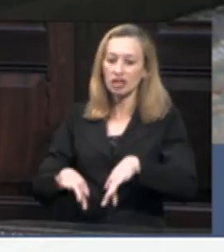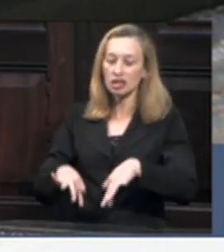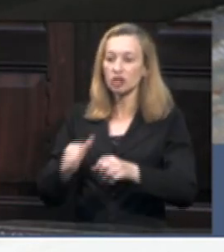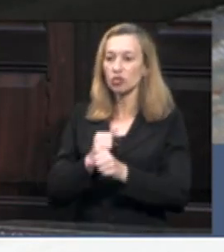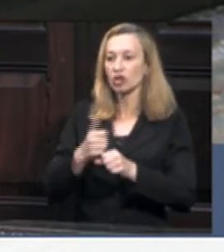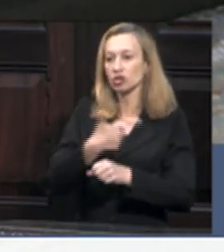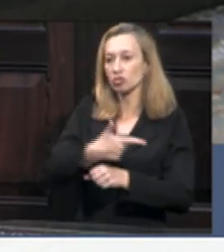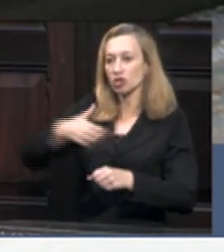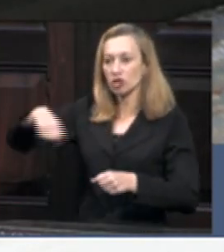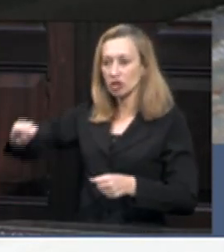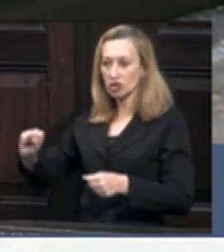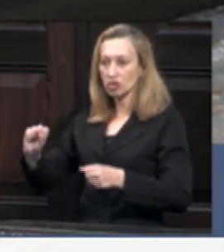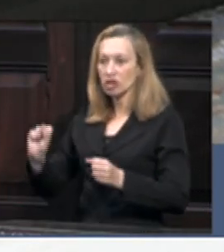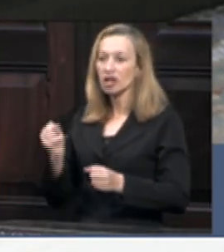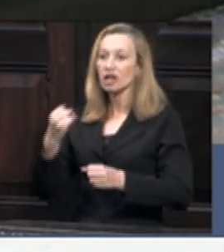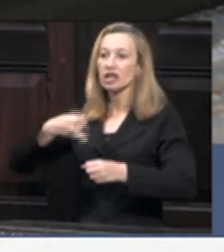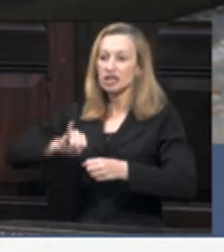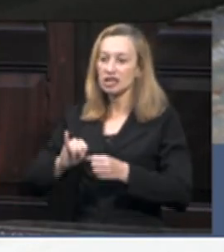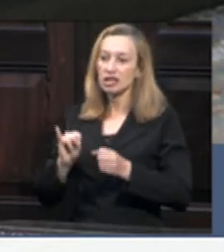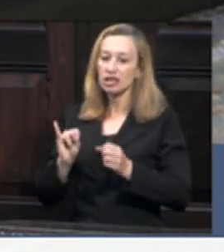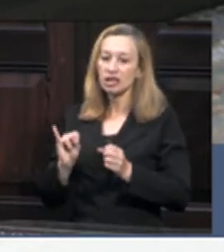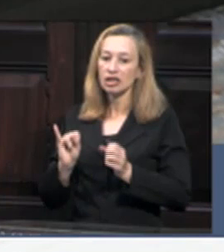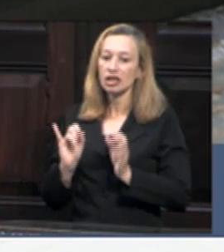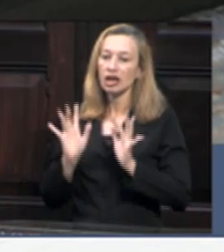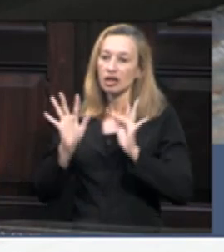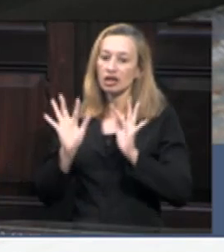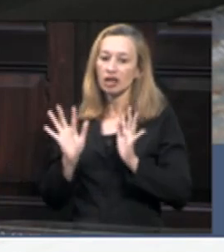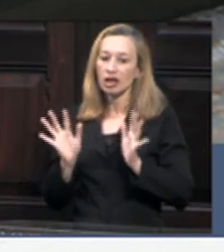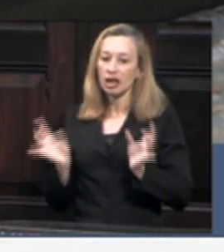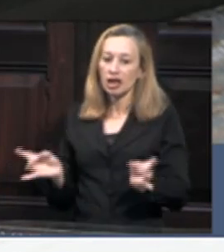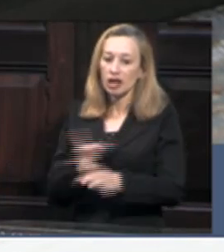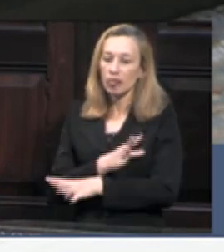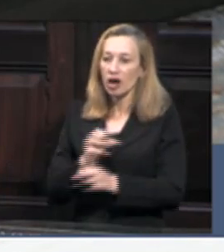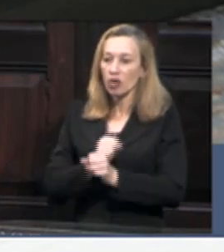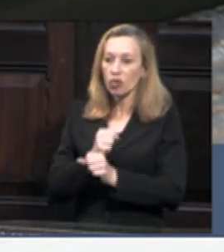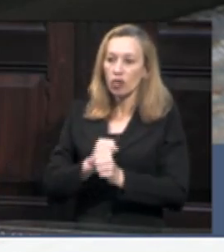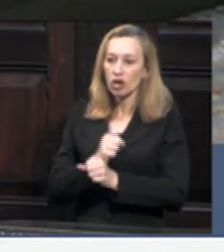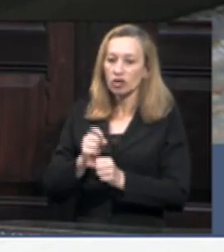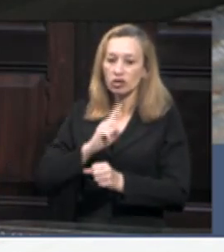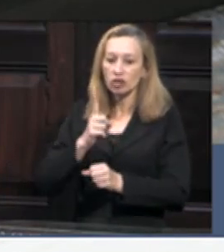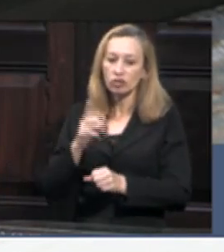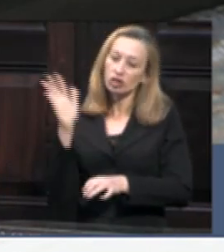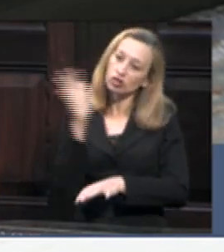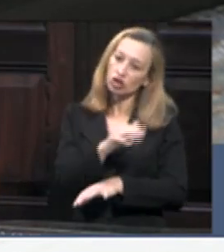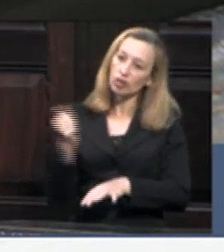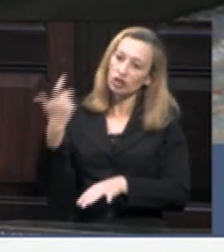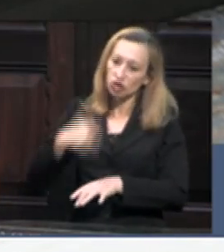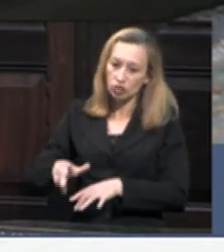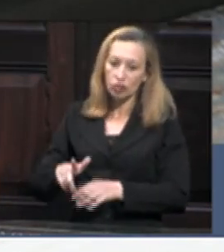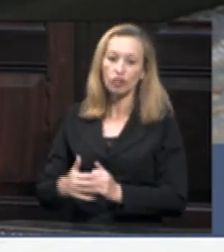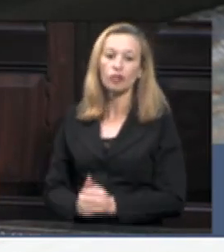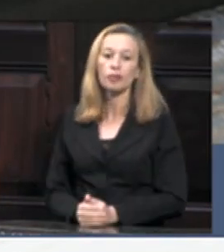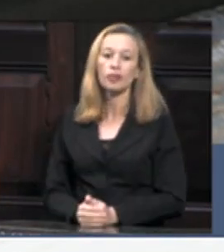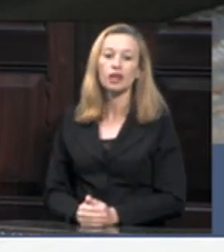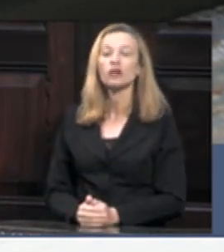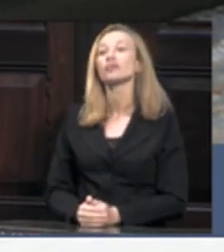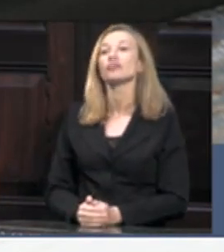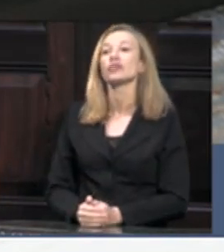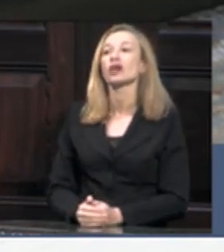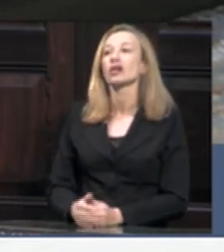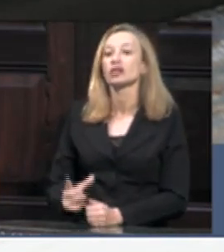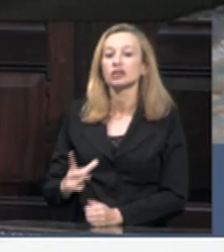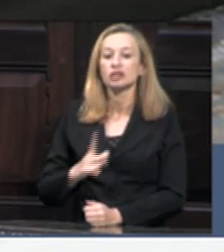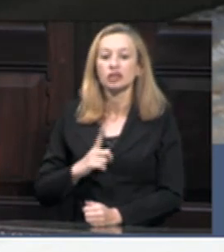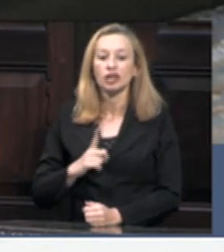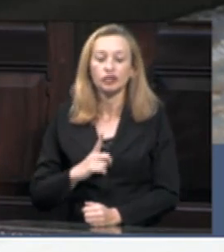não poderão mais ser convocados. Enquanto isso, há cerca de 200 contratados exercendo as funções para